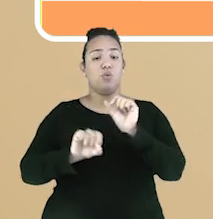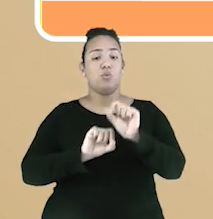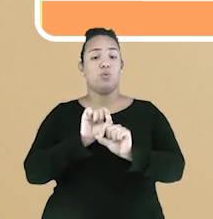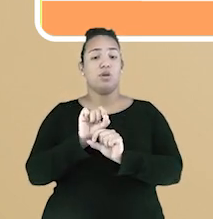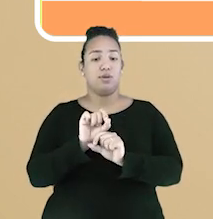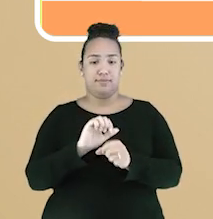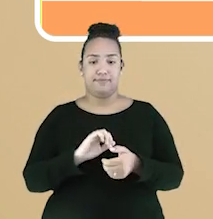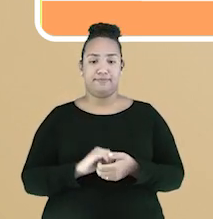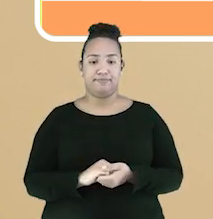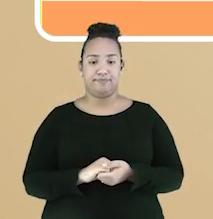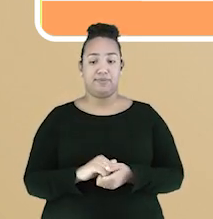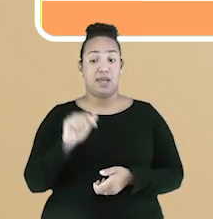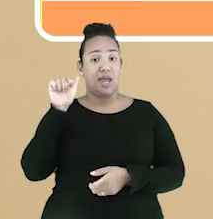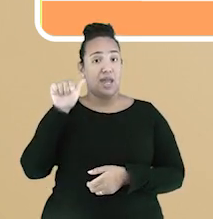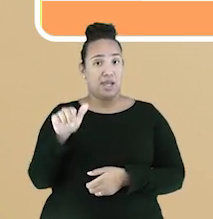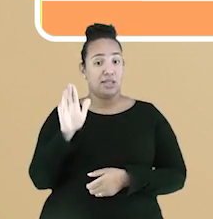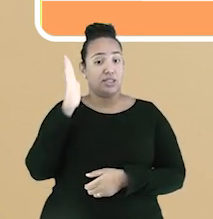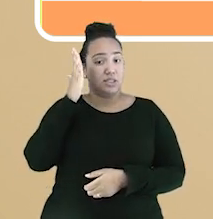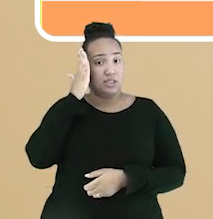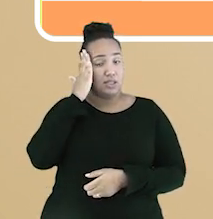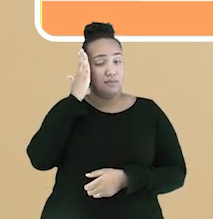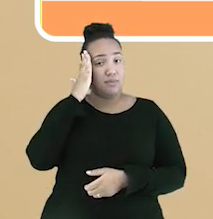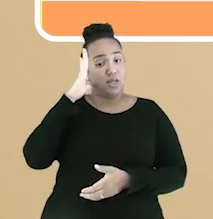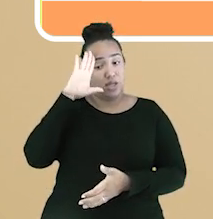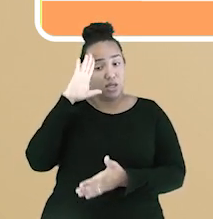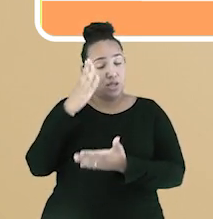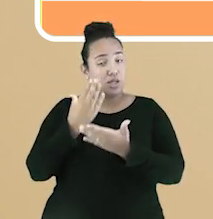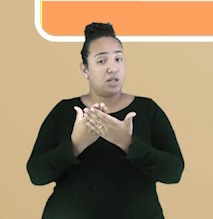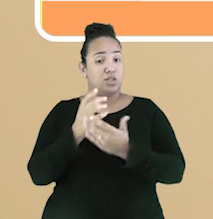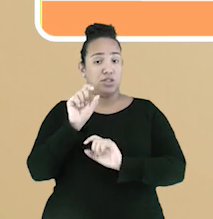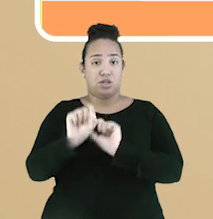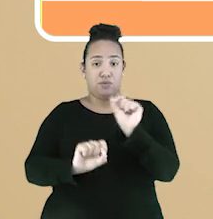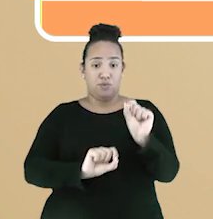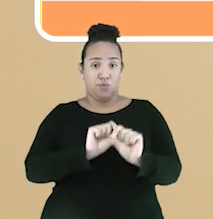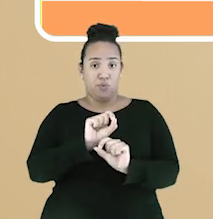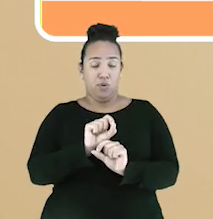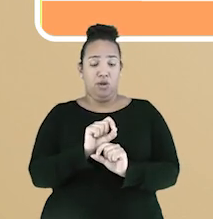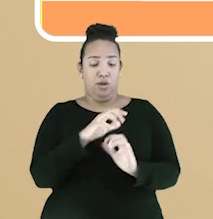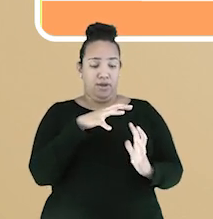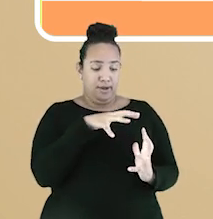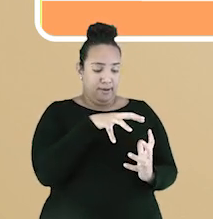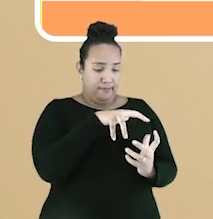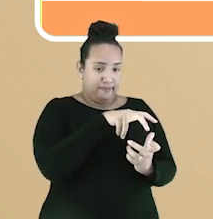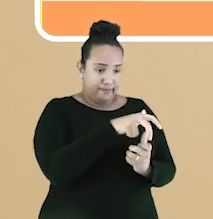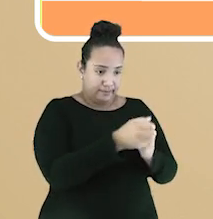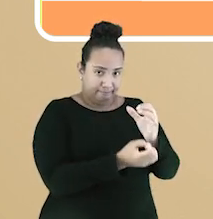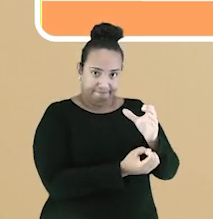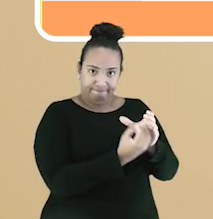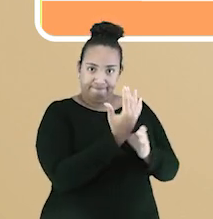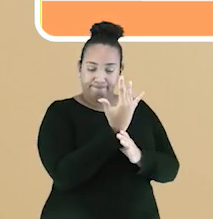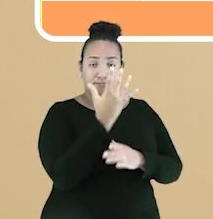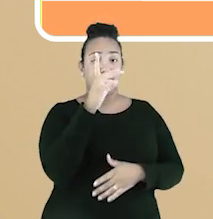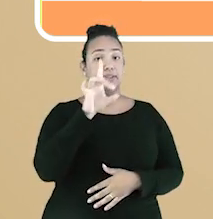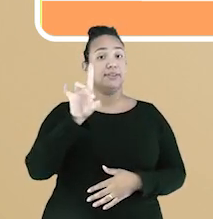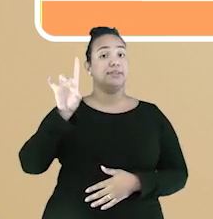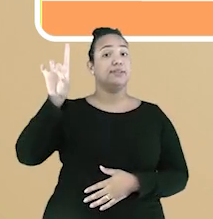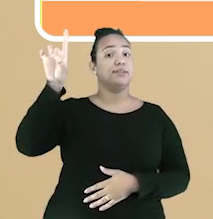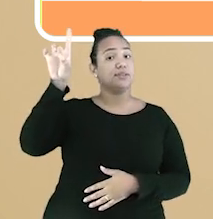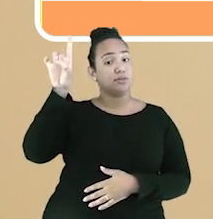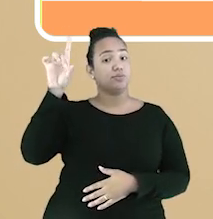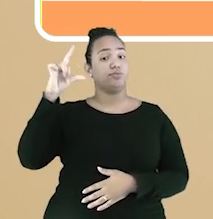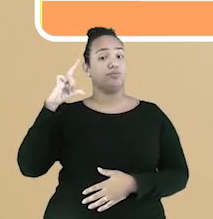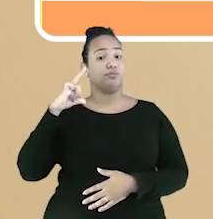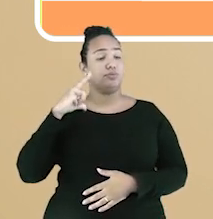é a predestinação. O calvinista acredita que, desde a criação do mundo, Deus